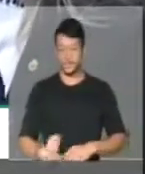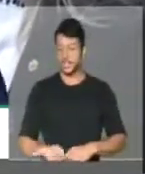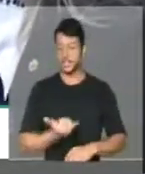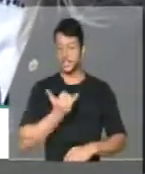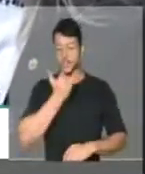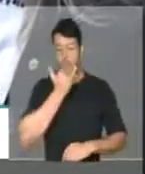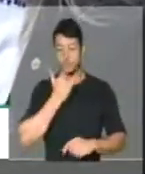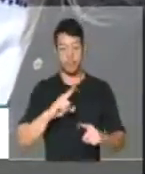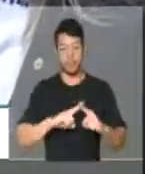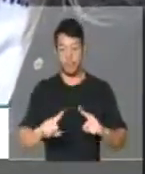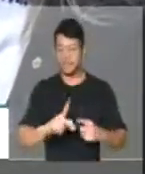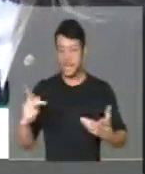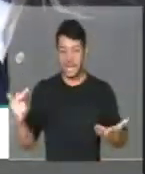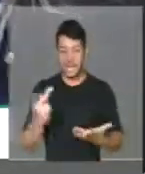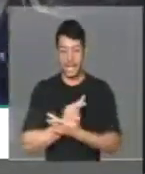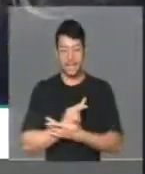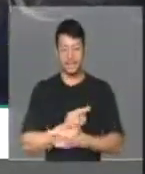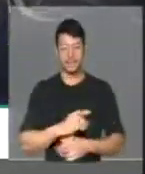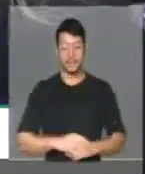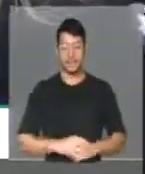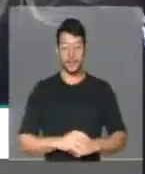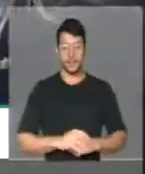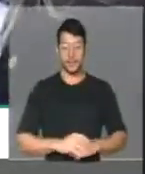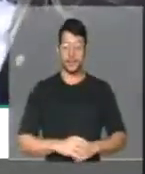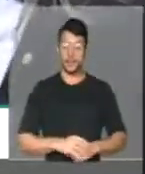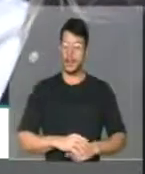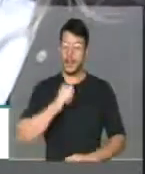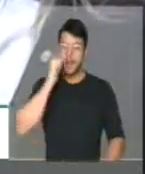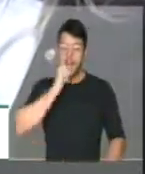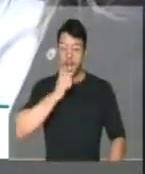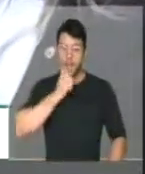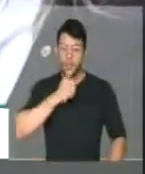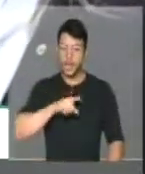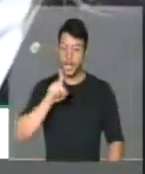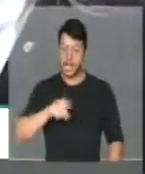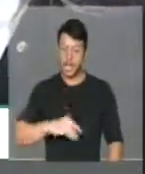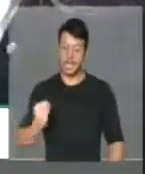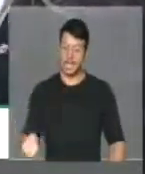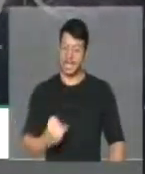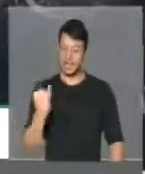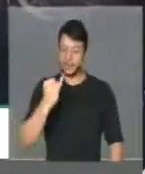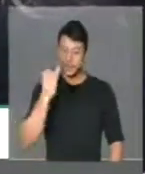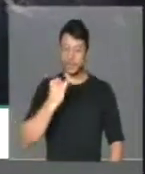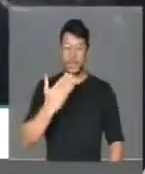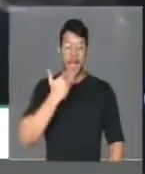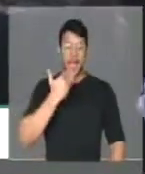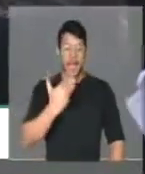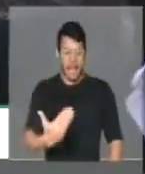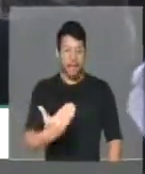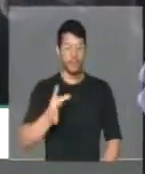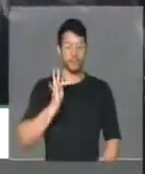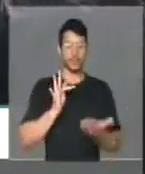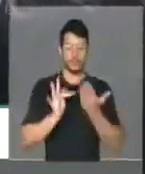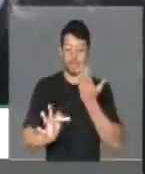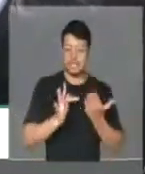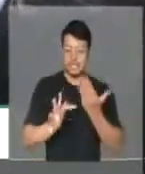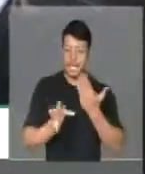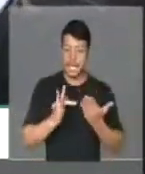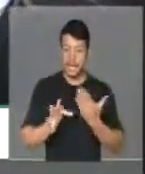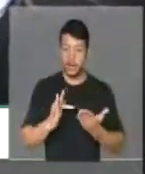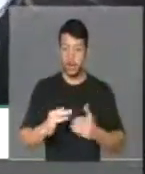é uma das mais reconhecidas no serviço psiquiátrico